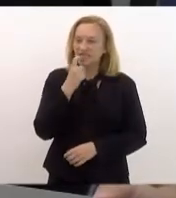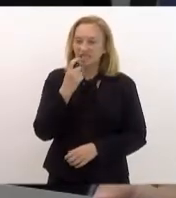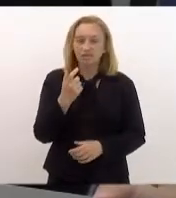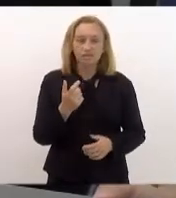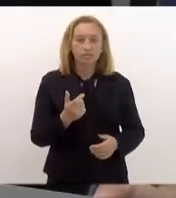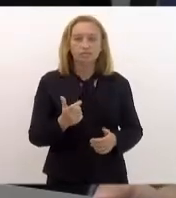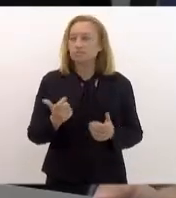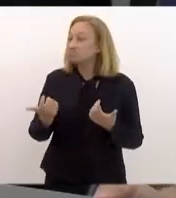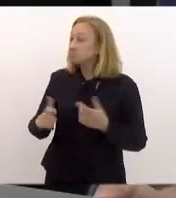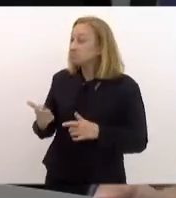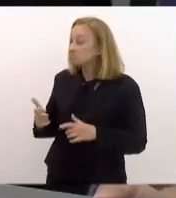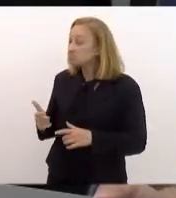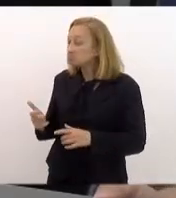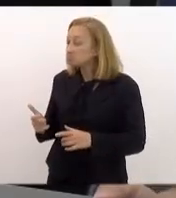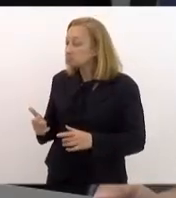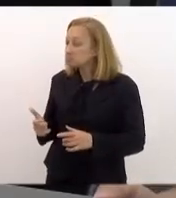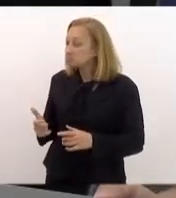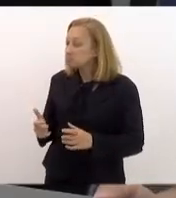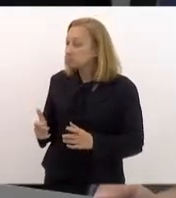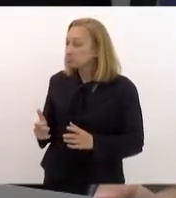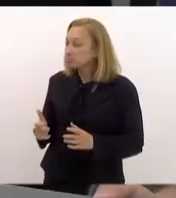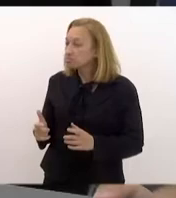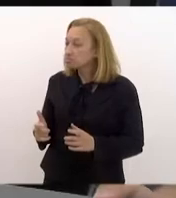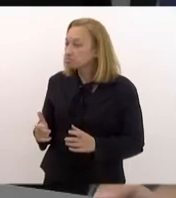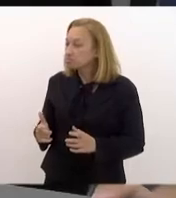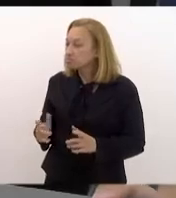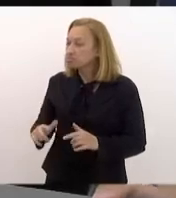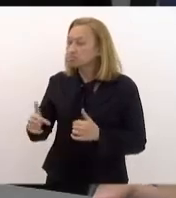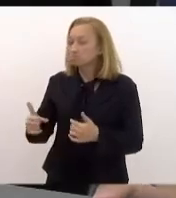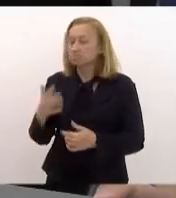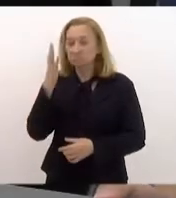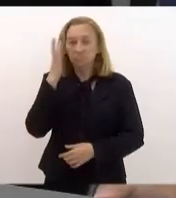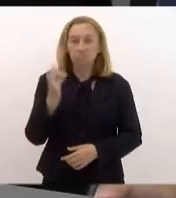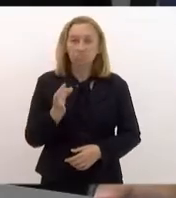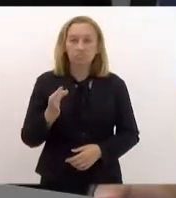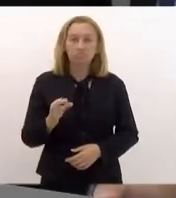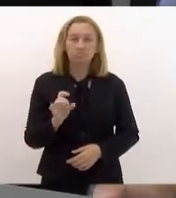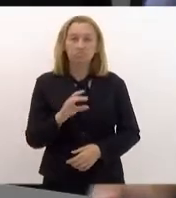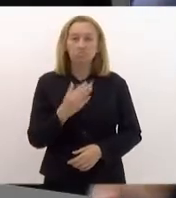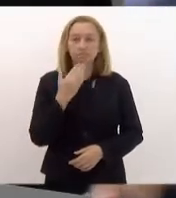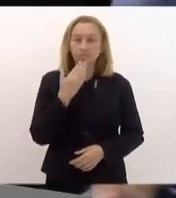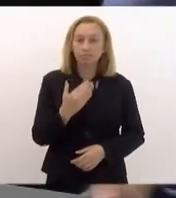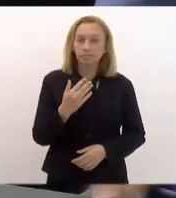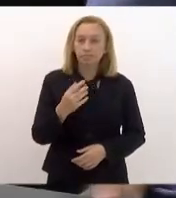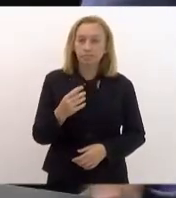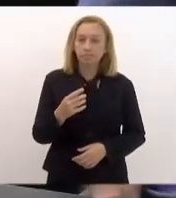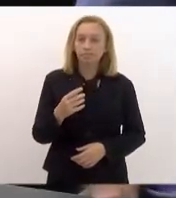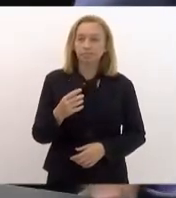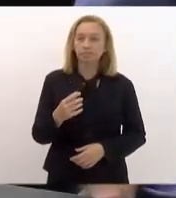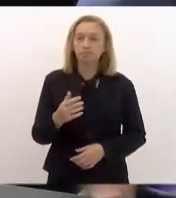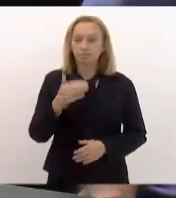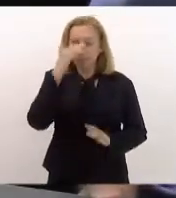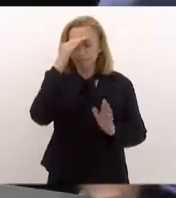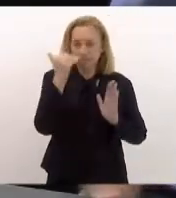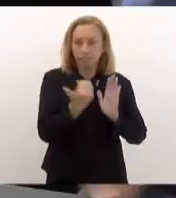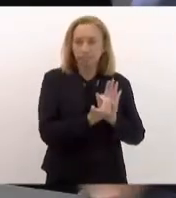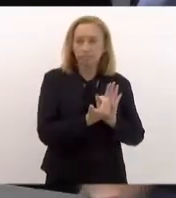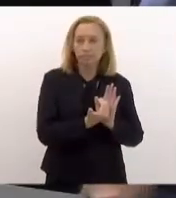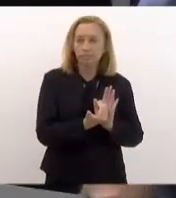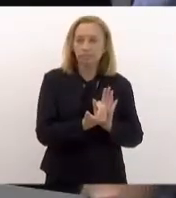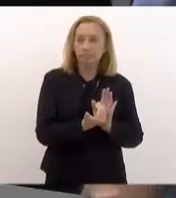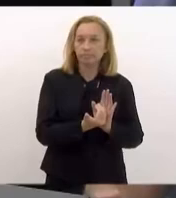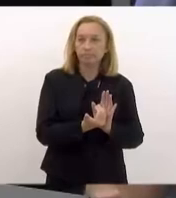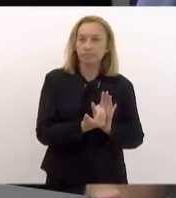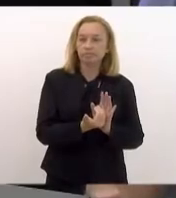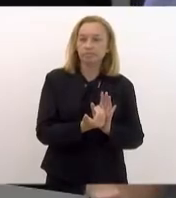sei. Quer dizer, tinha mandado só para cumprir tabela. Falei, então por que não põe ali em Xerém? Ah, não, porque lá